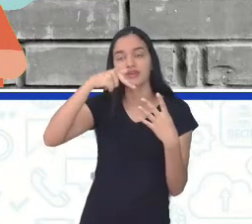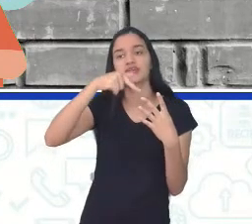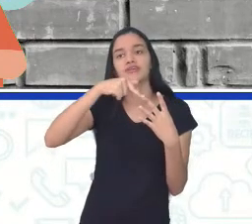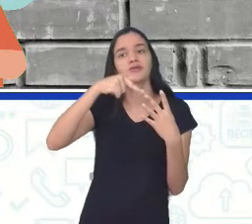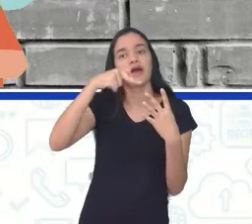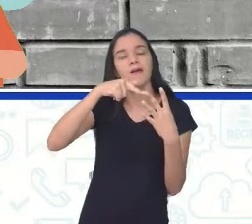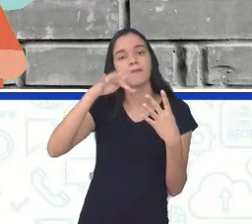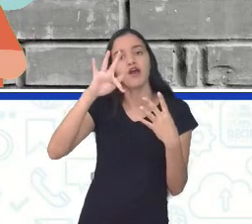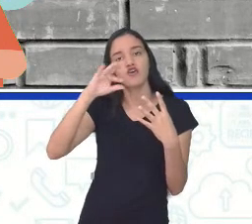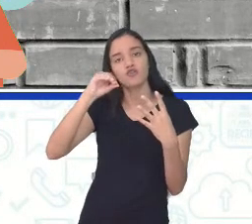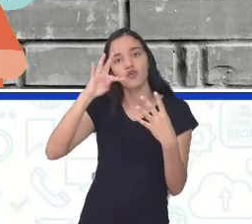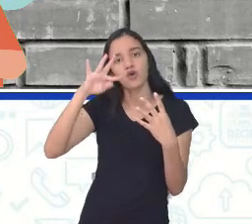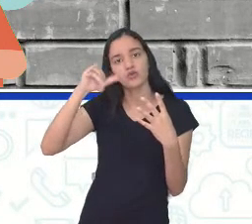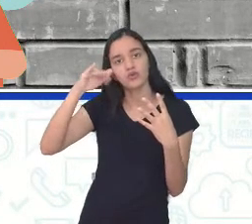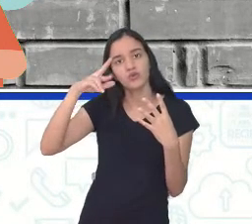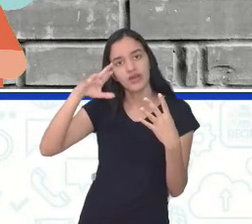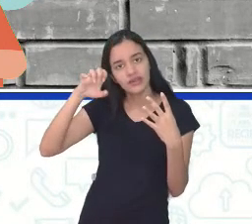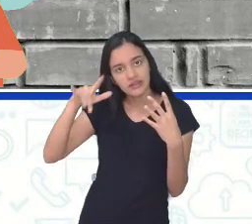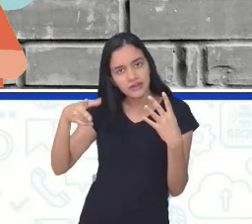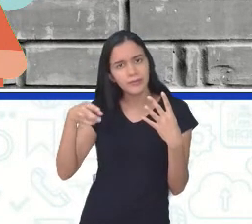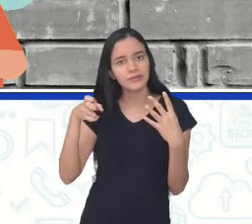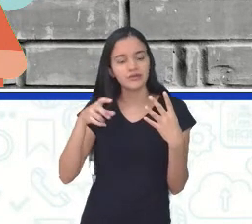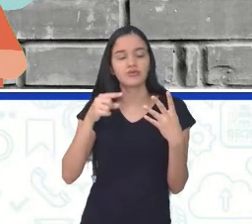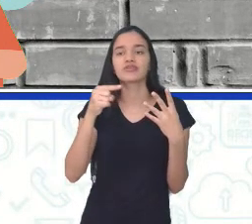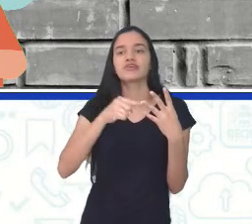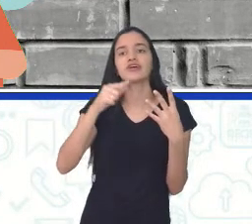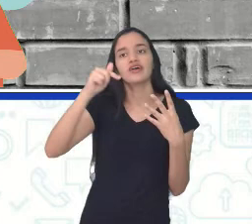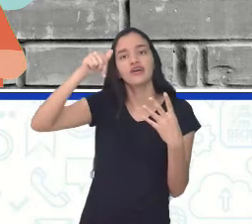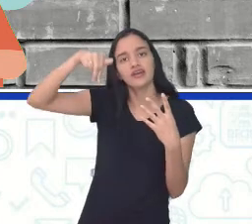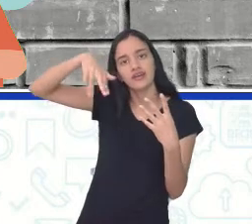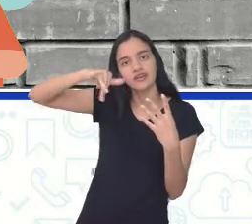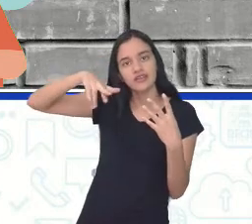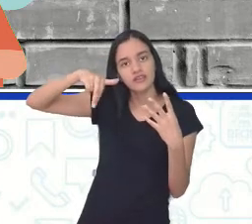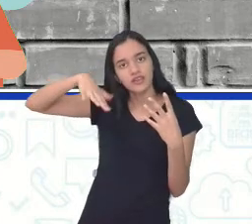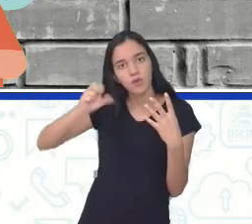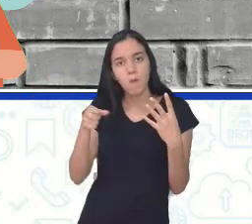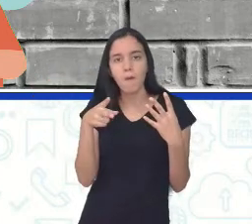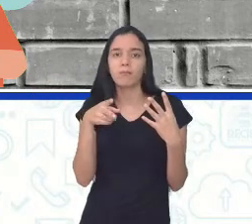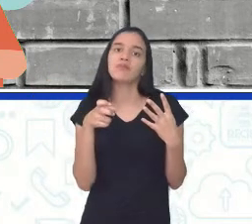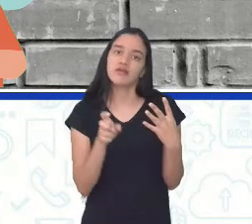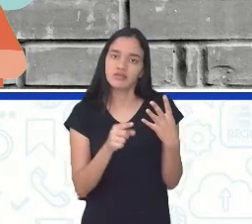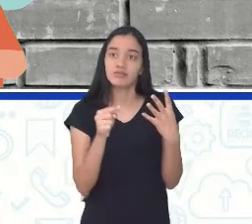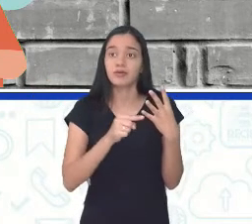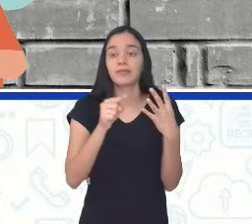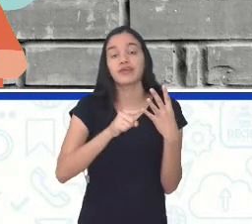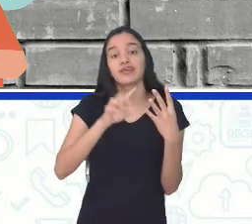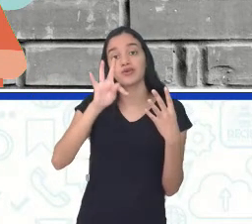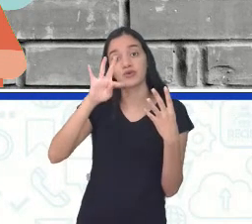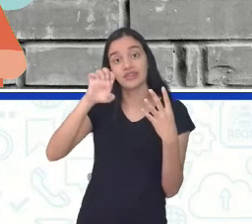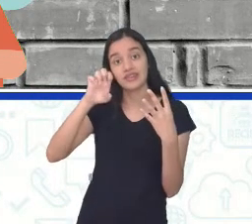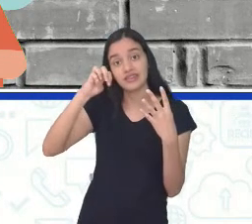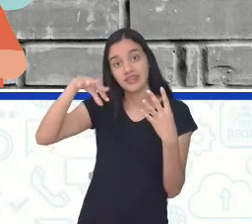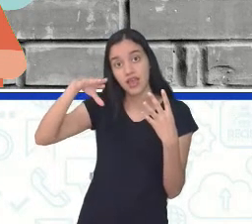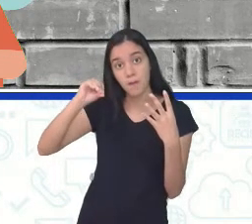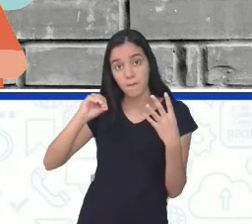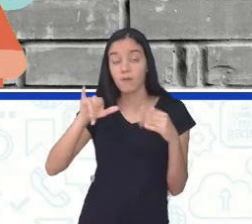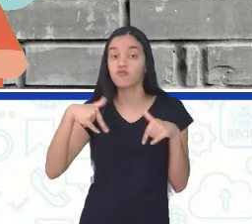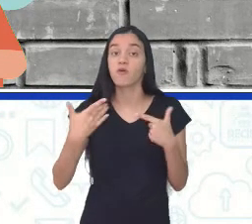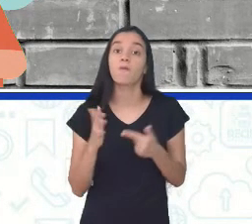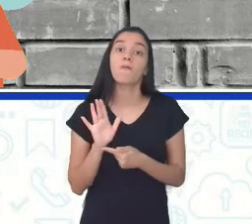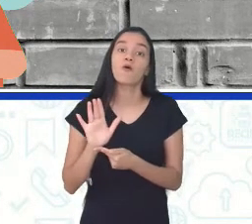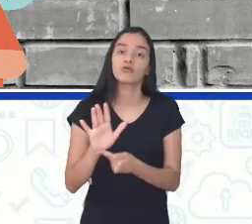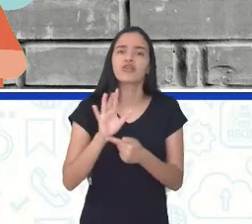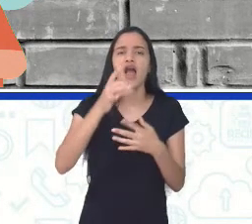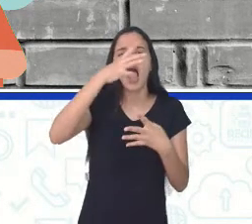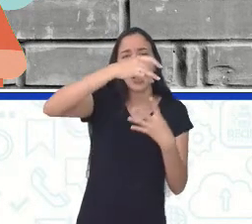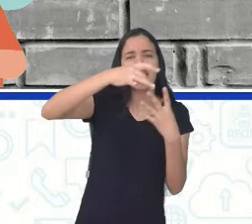mecanorreceptores, o fotorreceptores, o quimiorreceptores e o termorreceptores. E agora, pessoal, eu vou mostrar a vocês de um